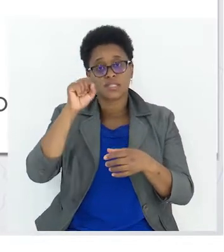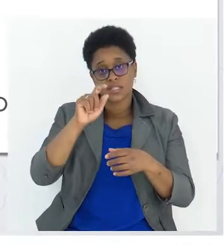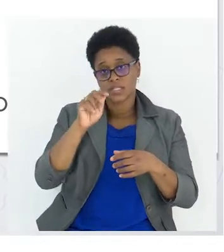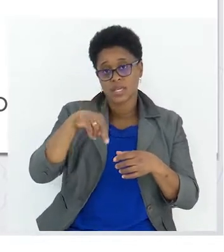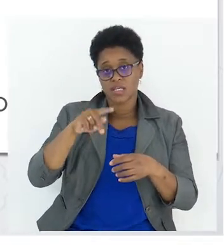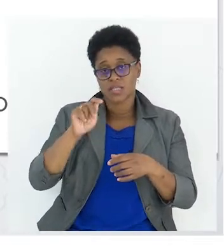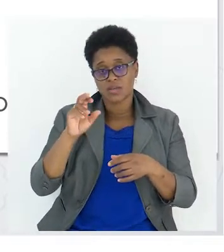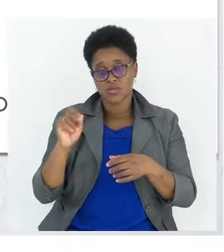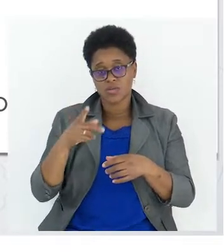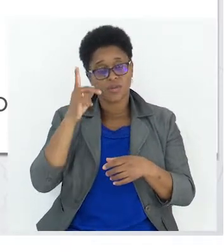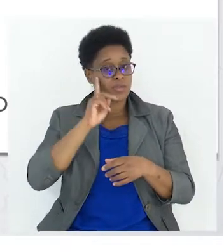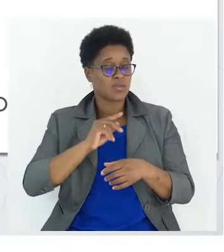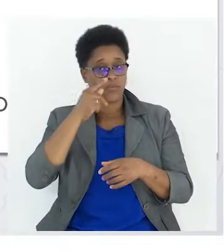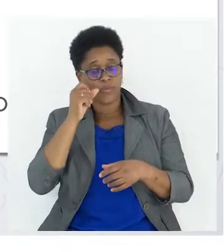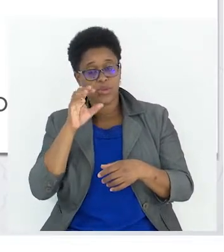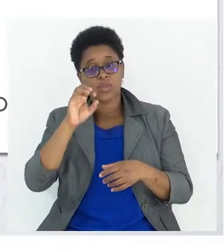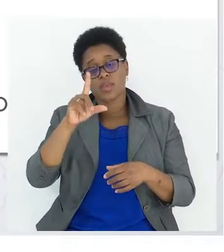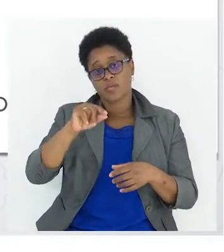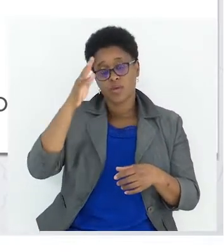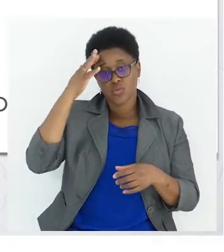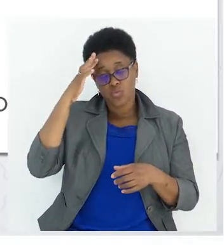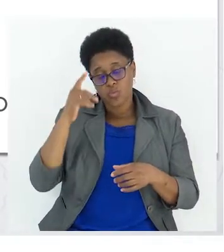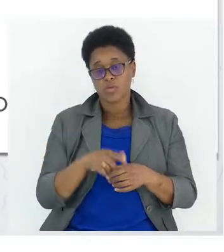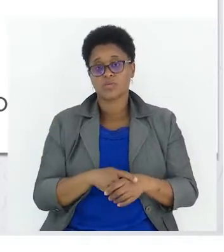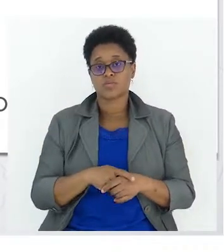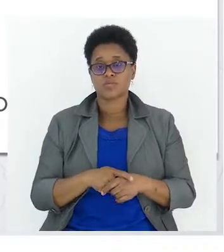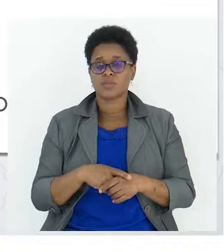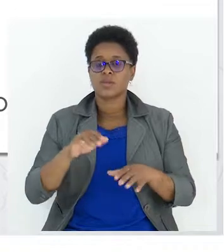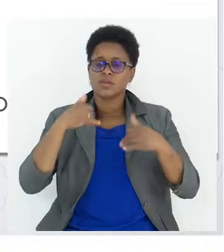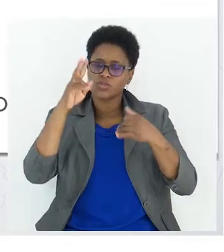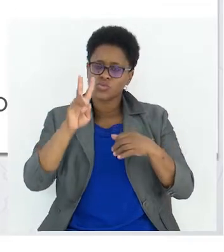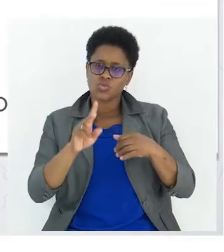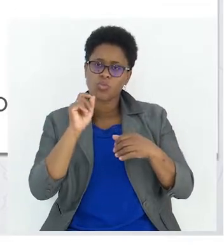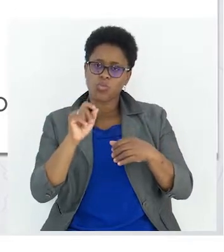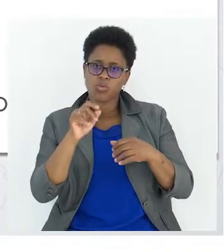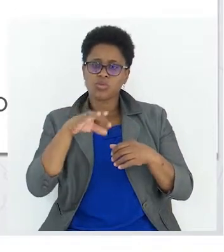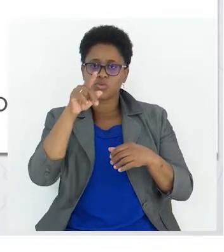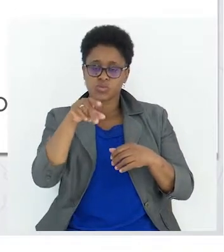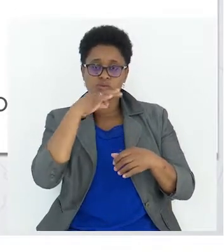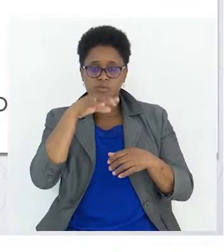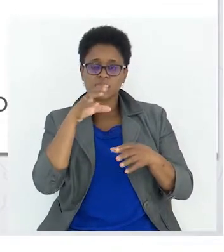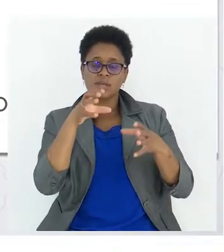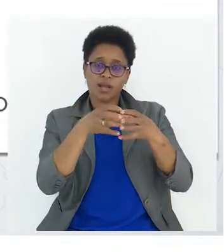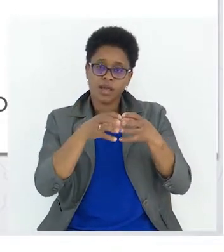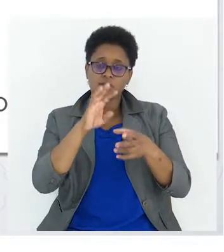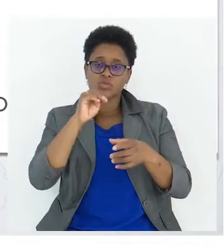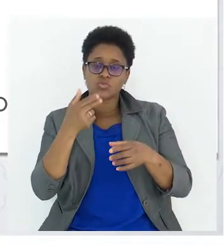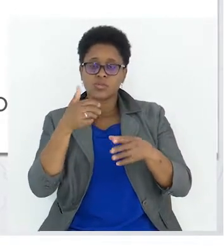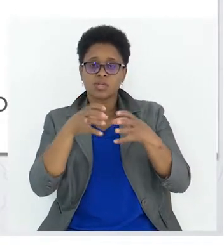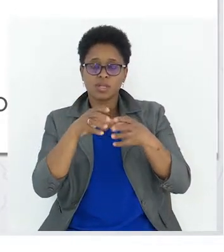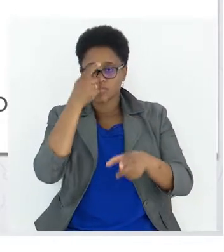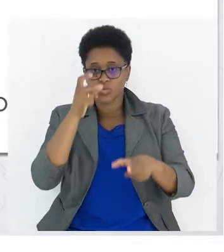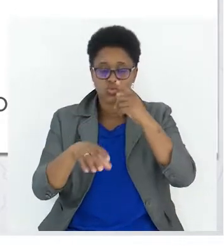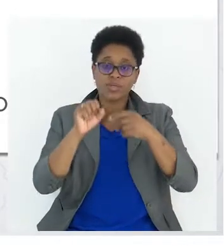E depois, no terceiro ponto, tu vais indicar a classe, a subclasse, a pessoa gramatical,